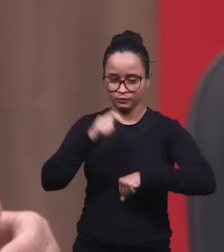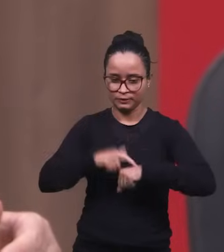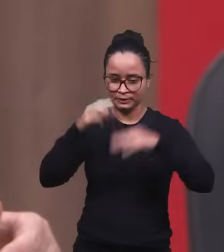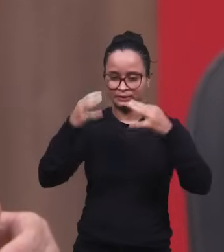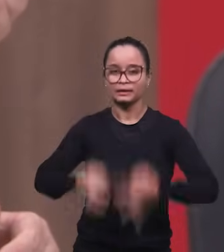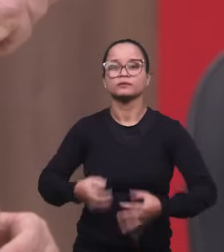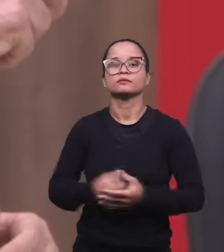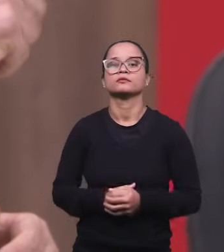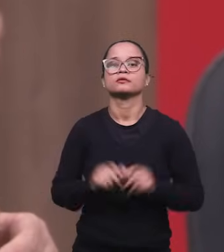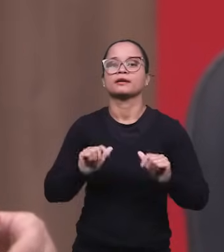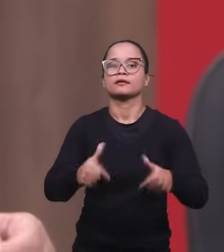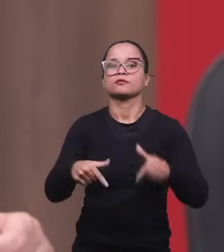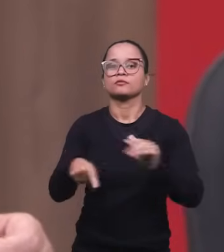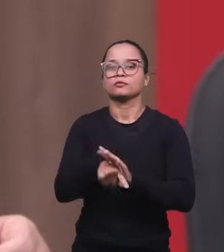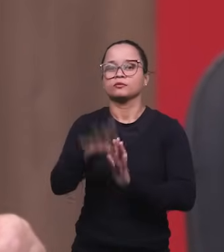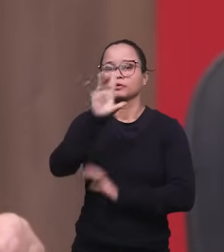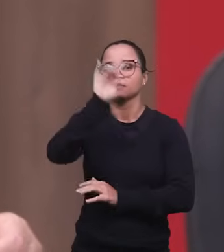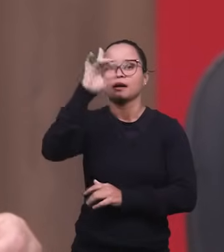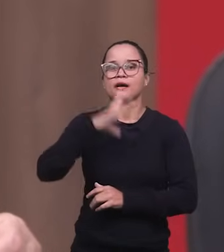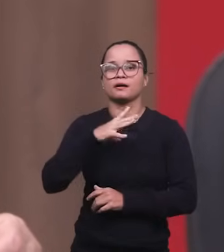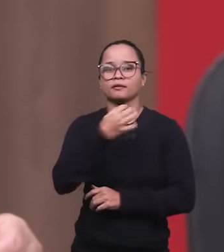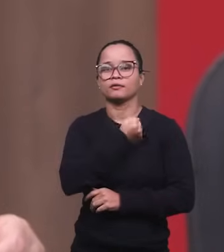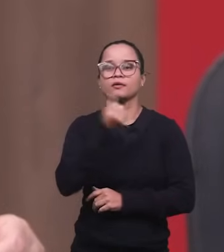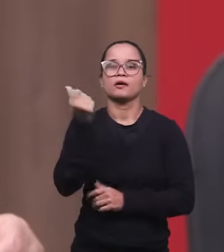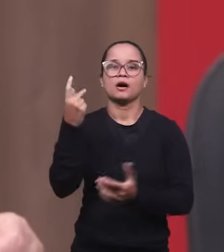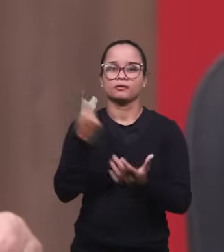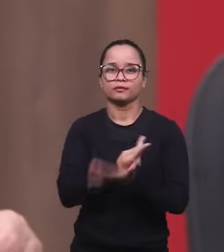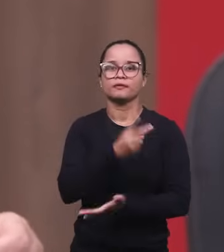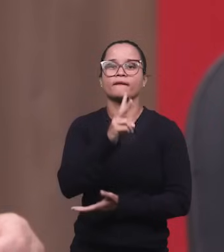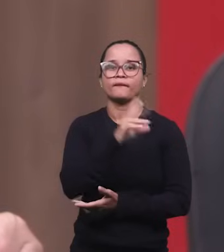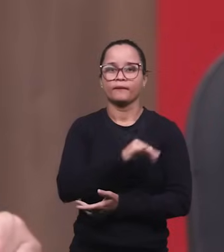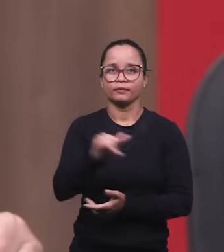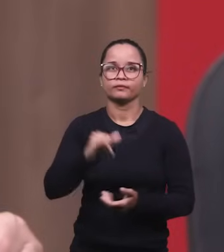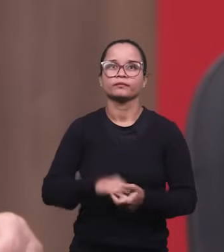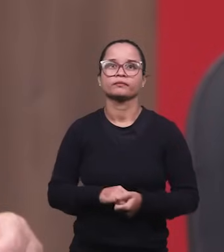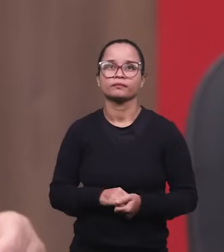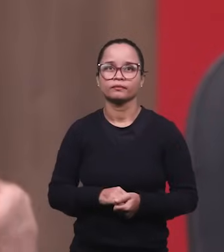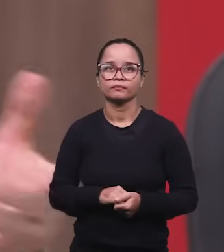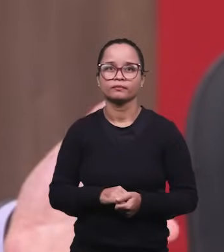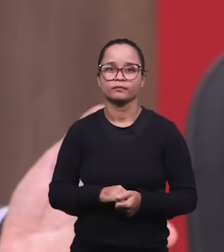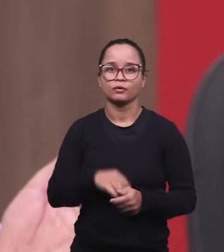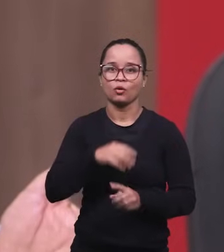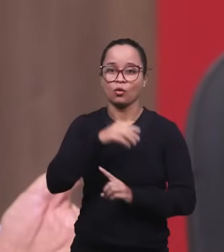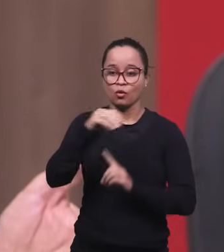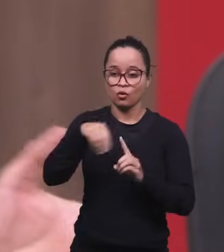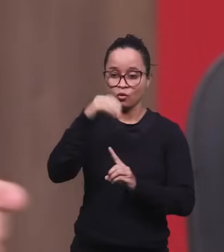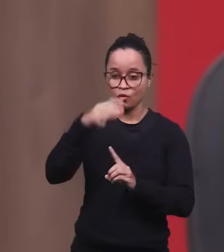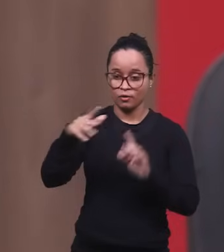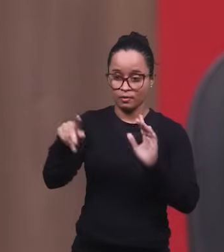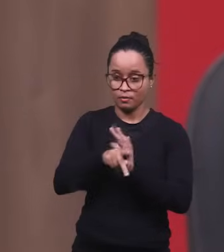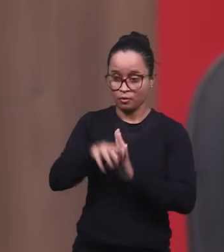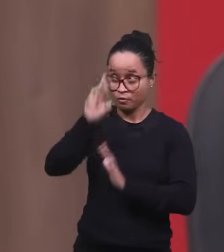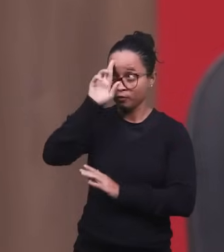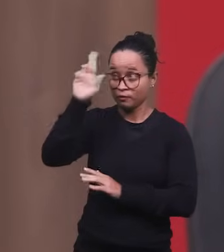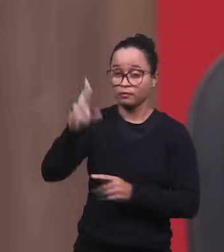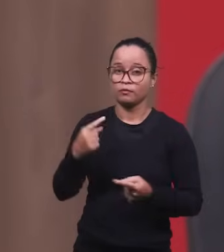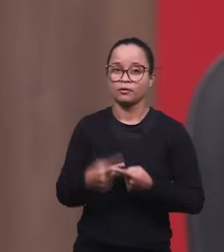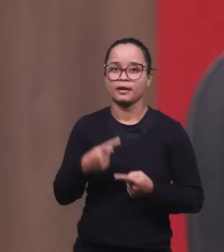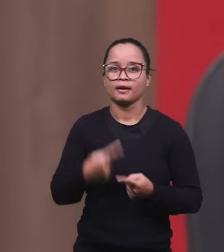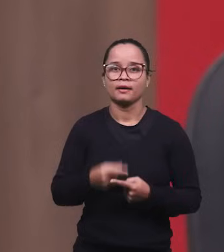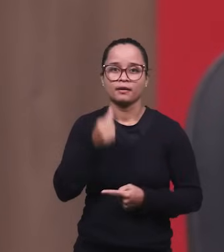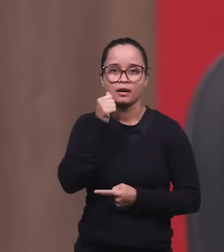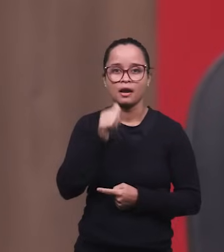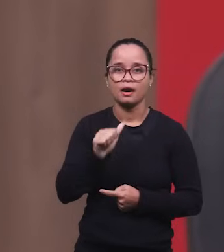no agir de Deus, que o Josias falou aqui, a salvação virá. Não é? O recurso, ele virá do Senhor. Porque